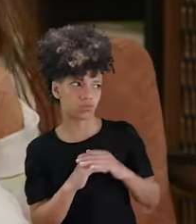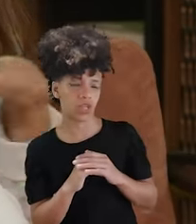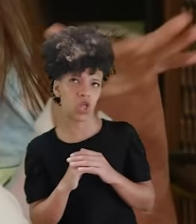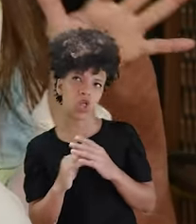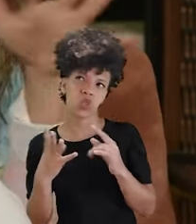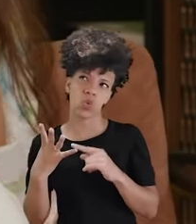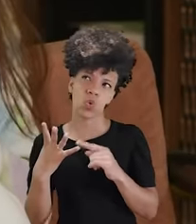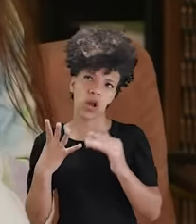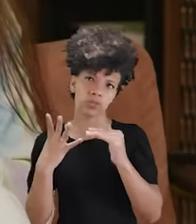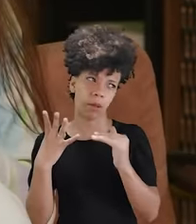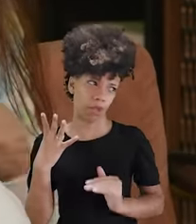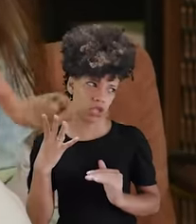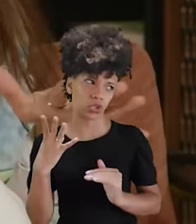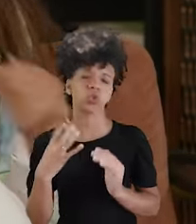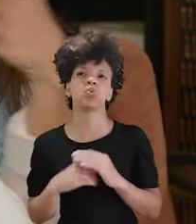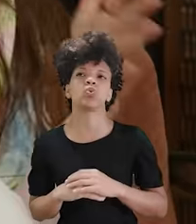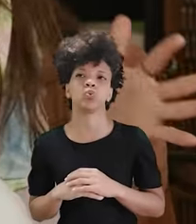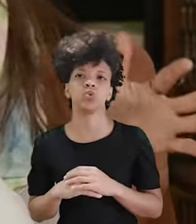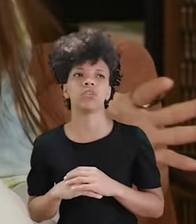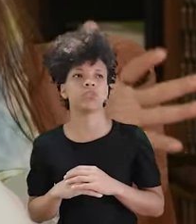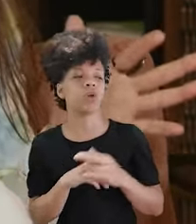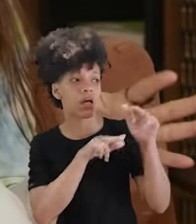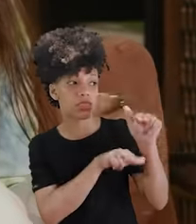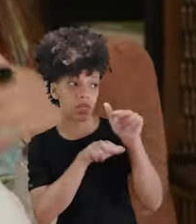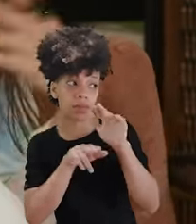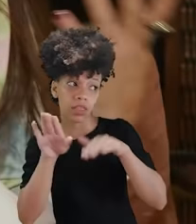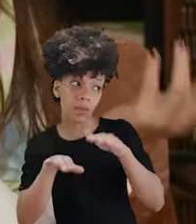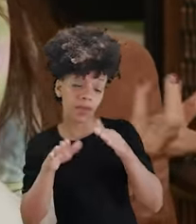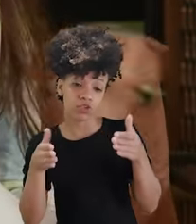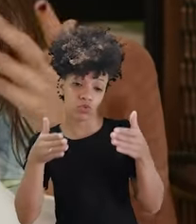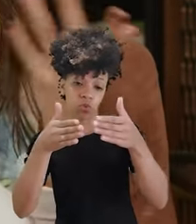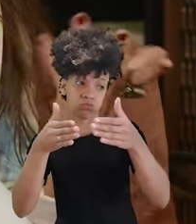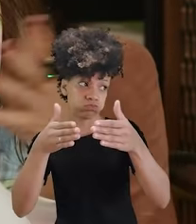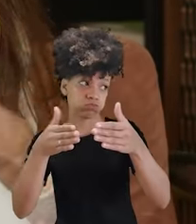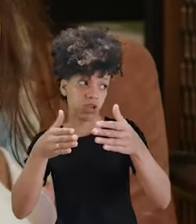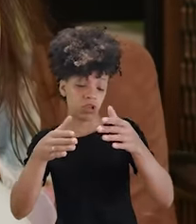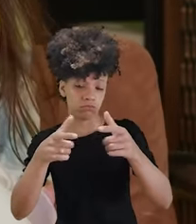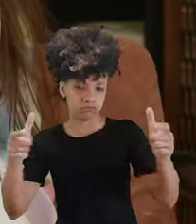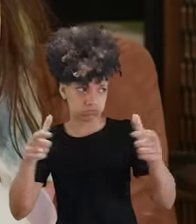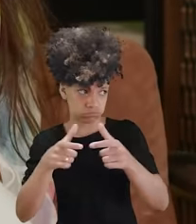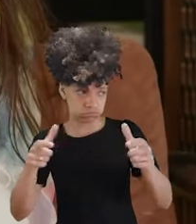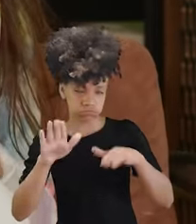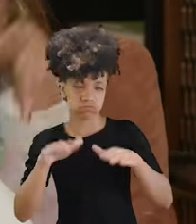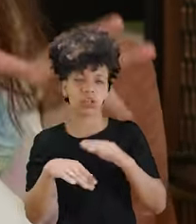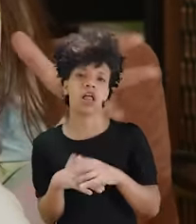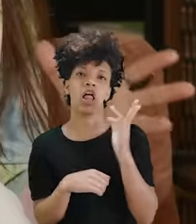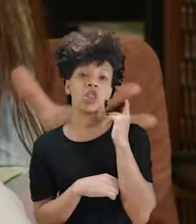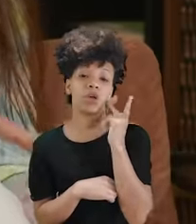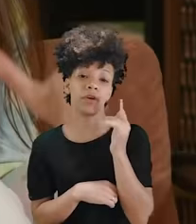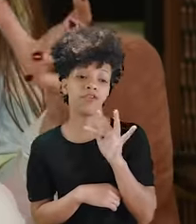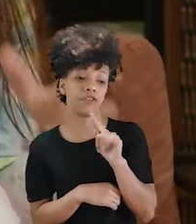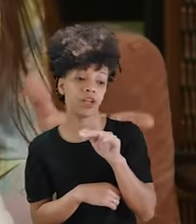e vamos dizer do quarto dá para baixo normalmente são tripulantes e dependendo do tamanho do navio é